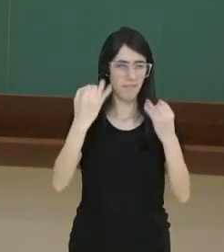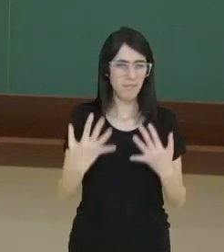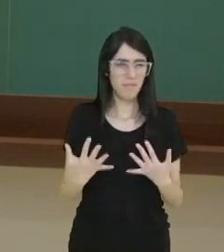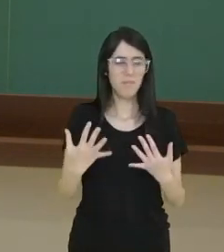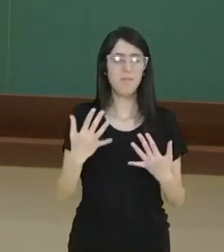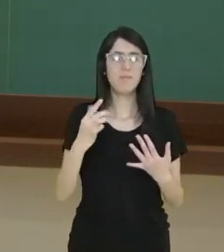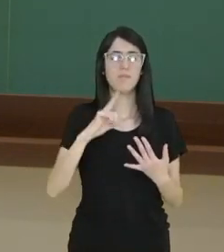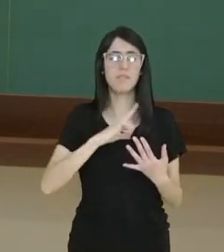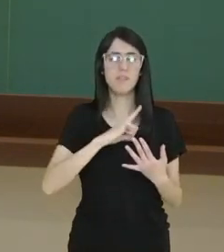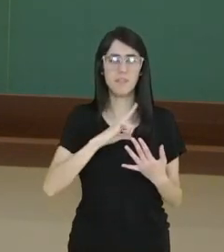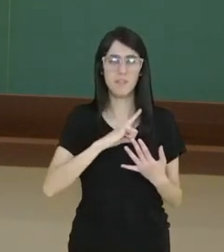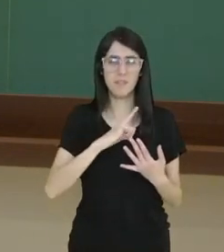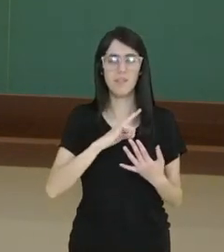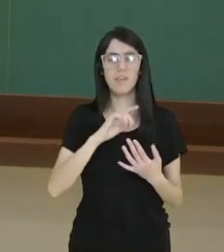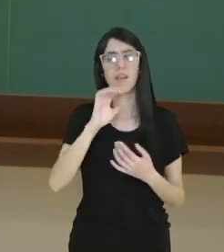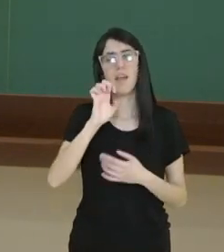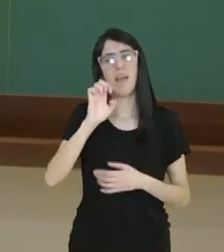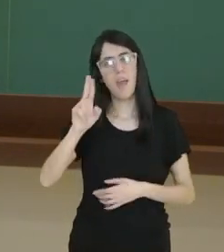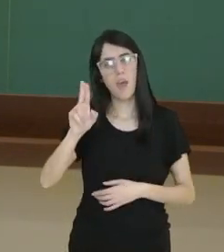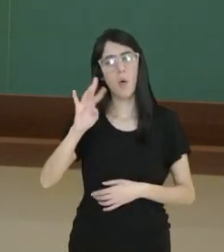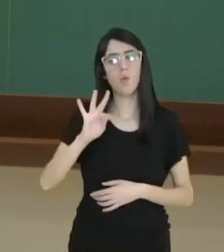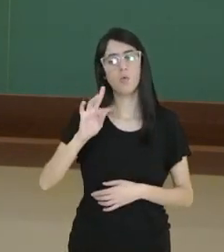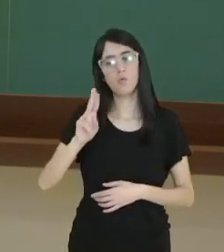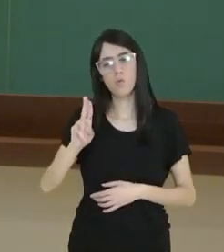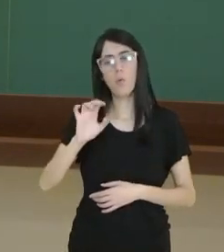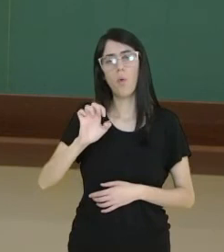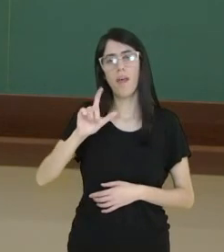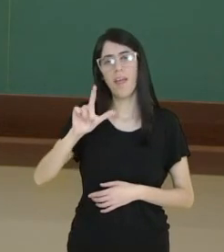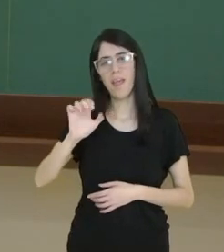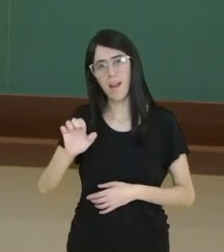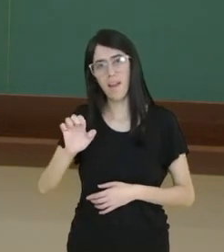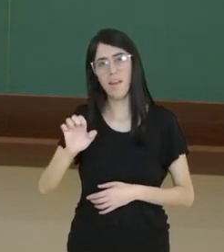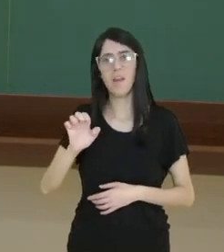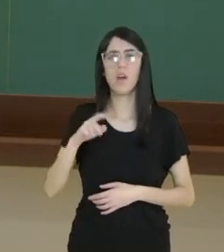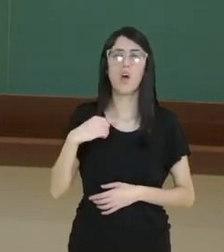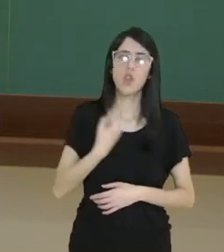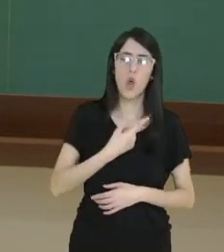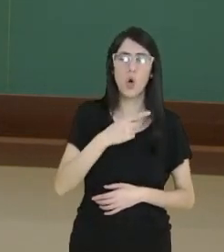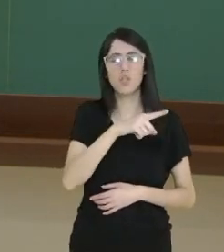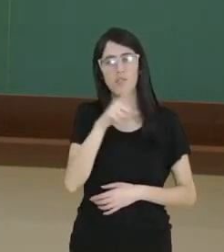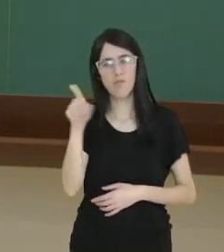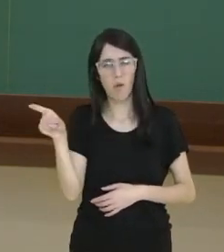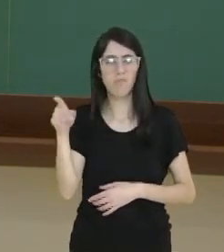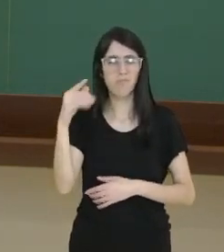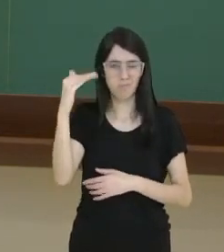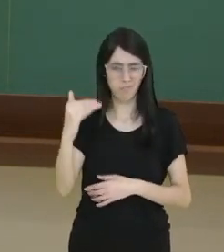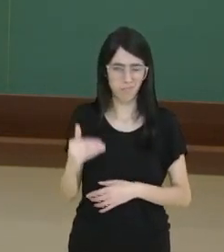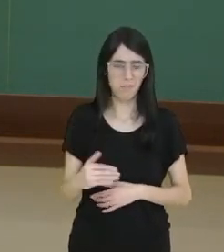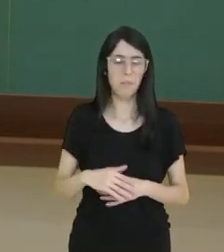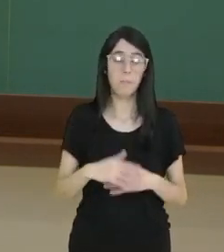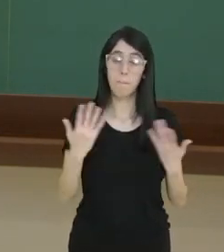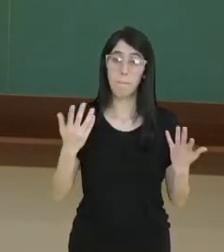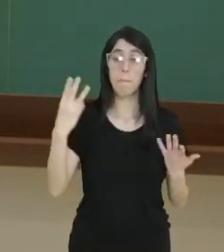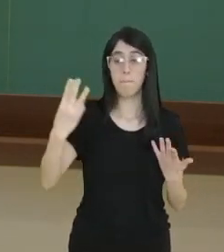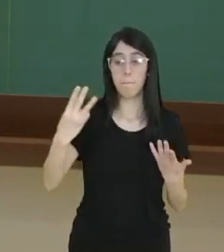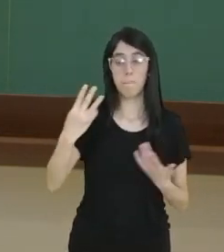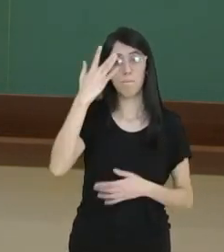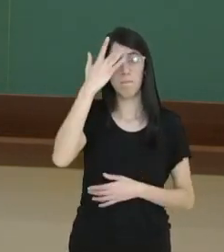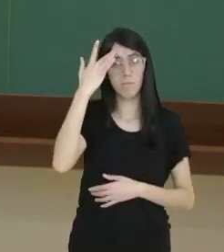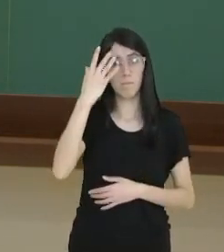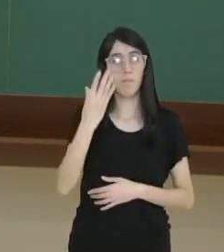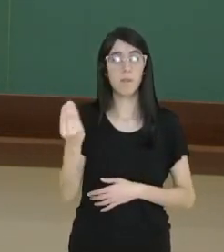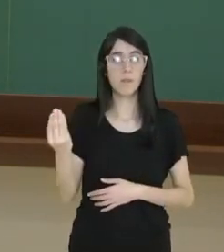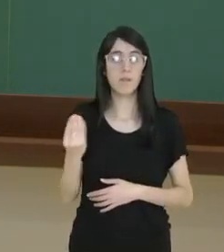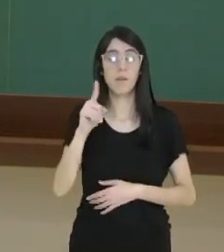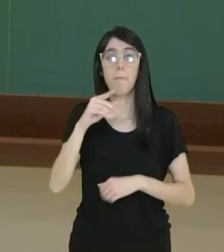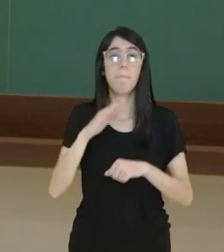professor falou, né? Eu, tu, ele, nós, vós, eles ou elas, tanto faz, tá bom? Então, terceira pessoa do plural, porque é